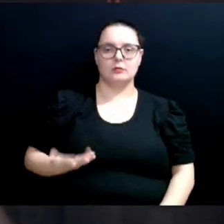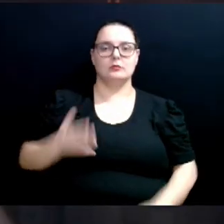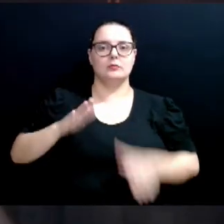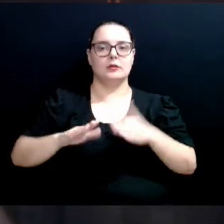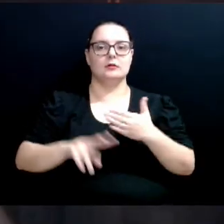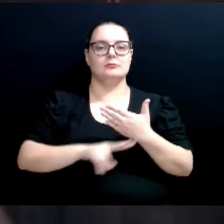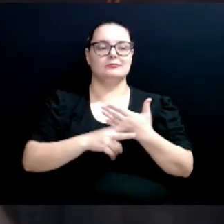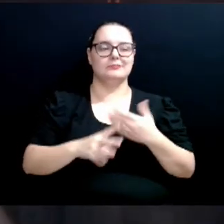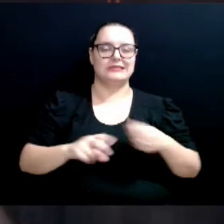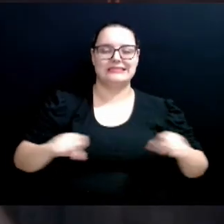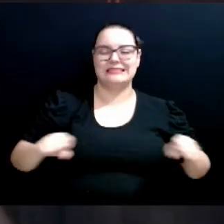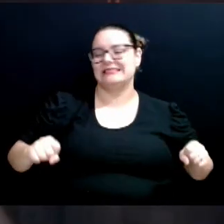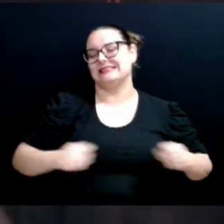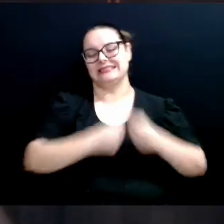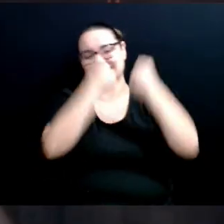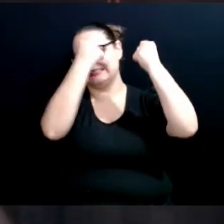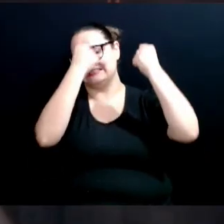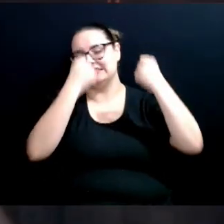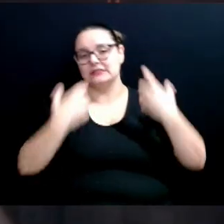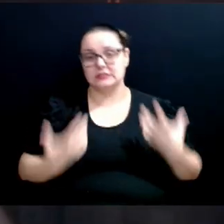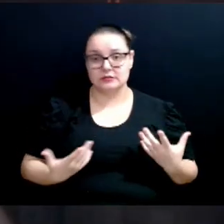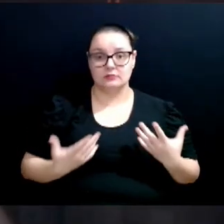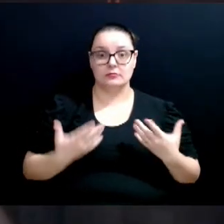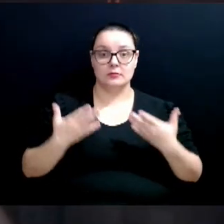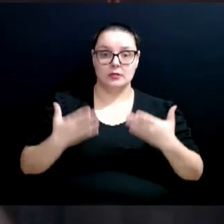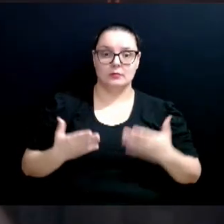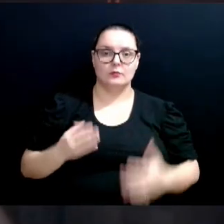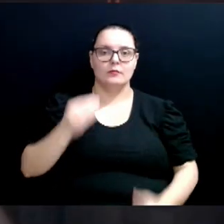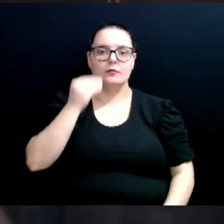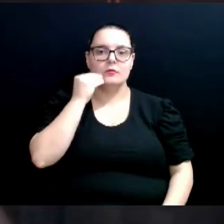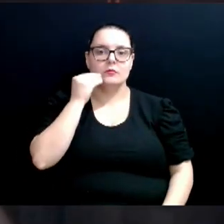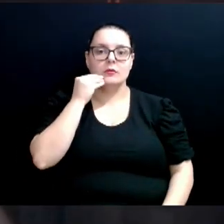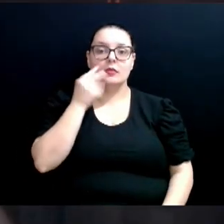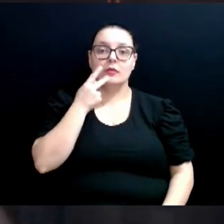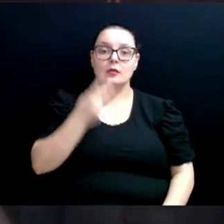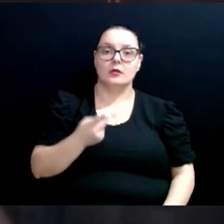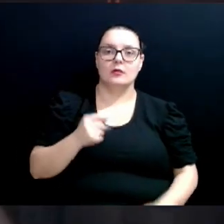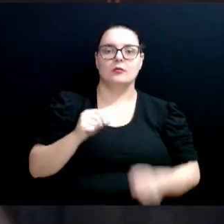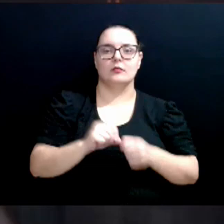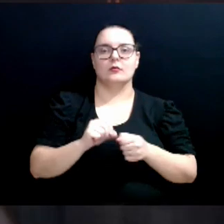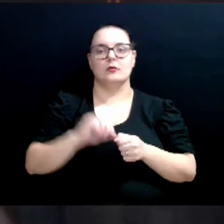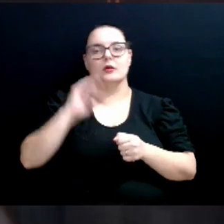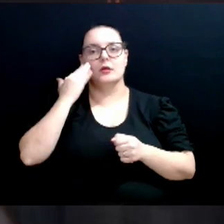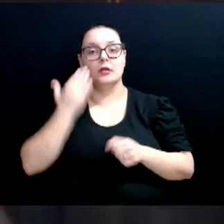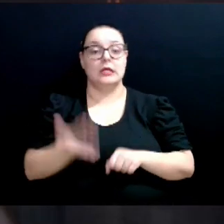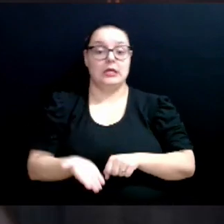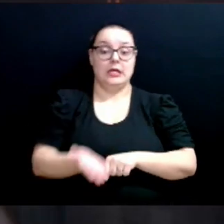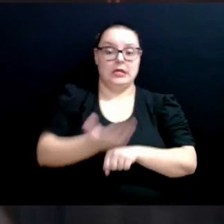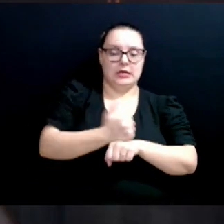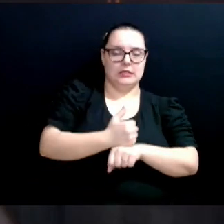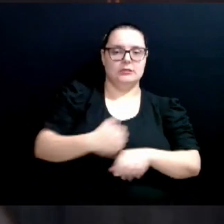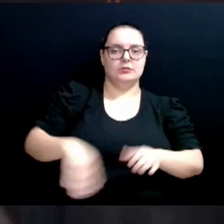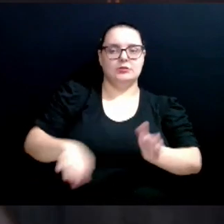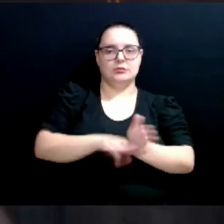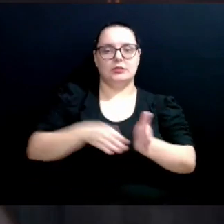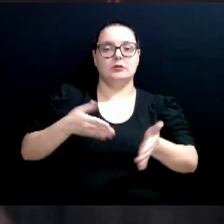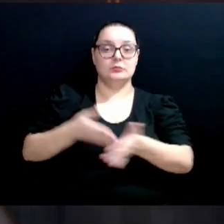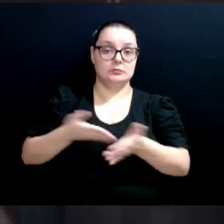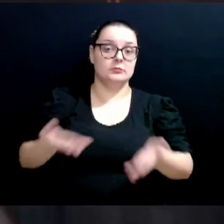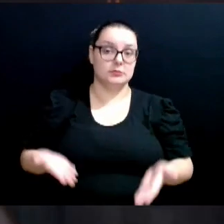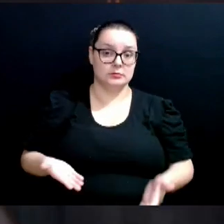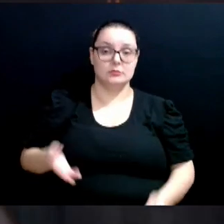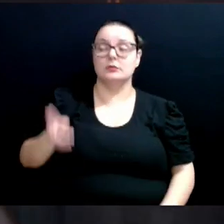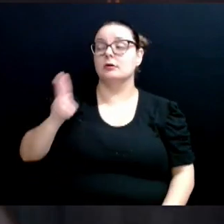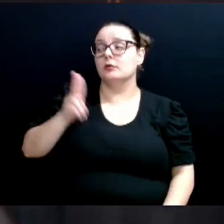né? Então, o ponto aqui é eu tentar falar, tentar fazer esse entendimento antes de eu chegar no meu limite, né? Uau. Então, sempre